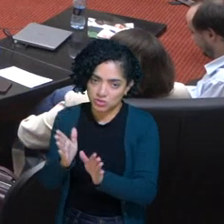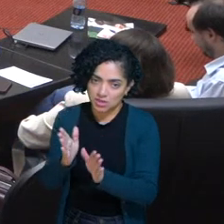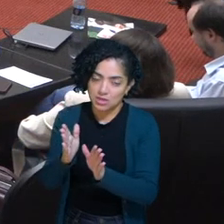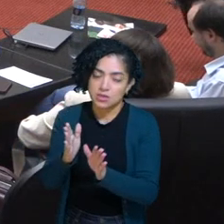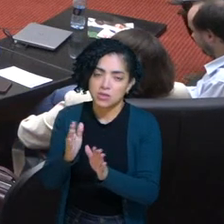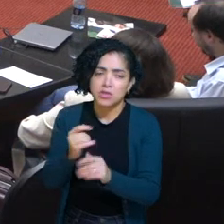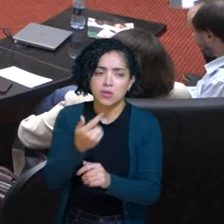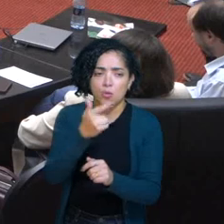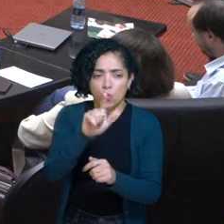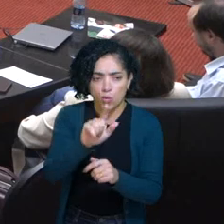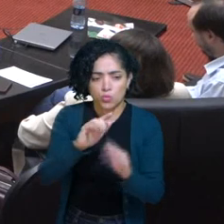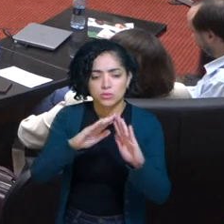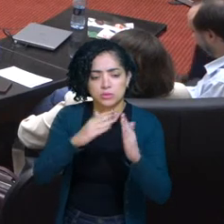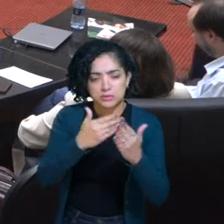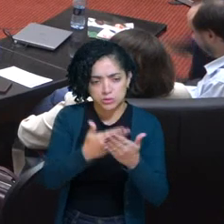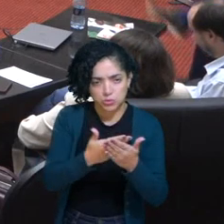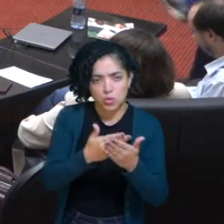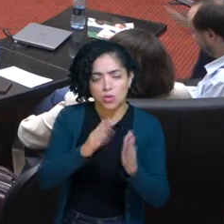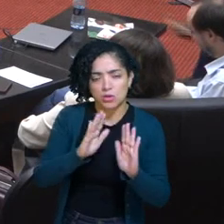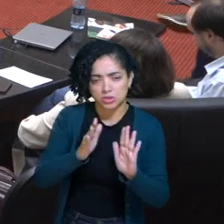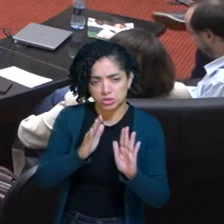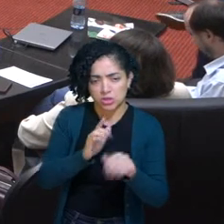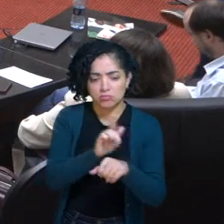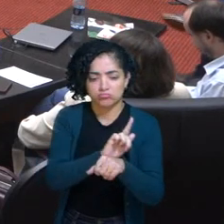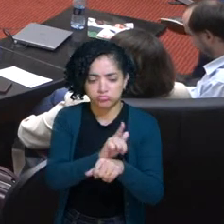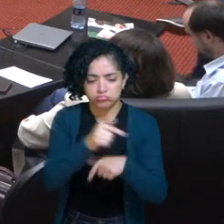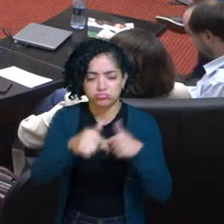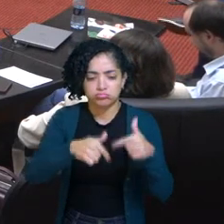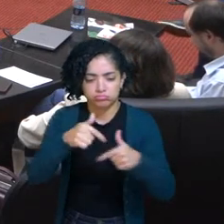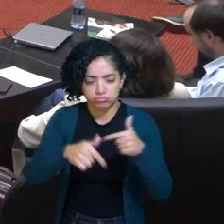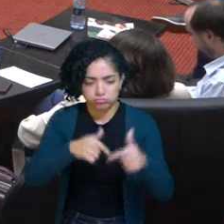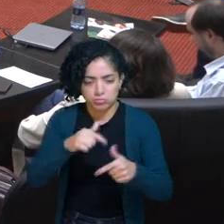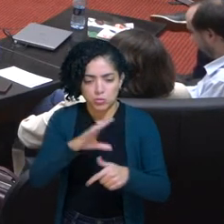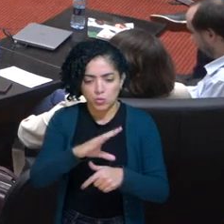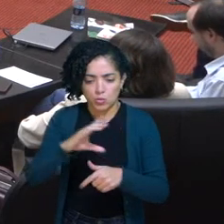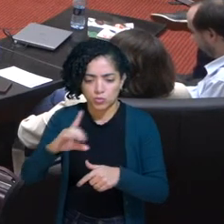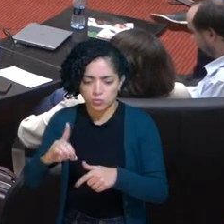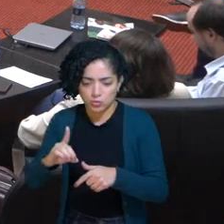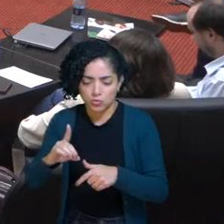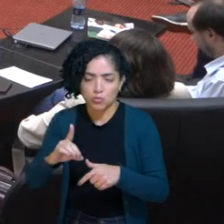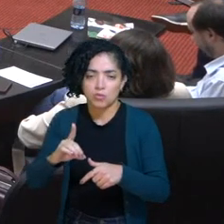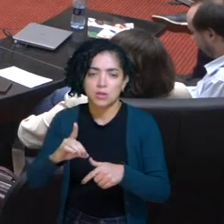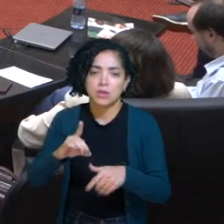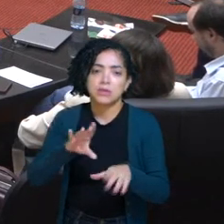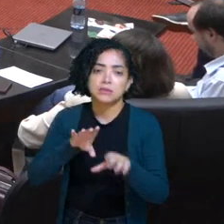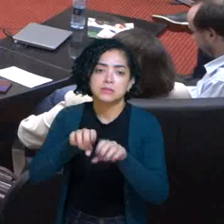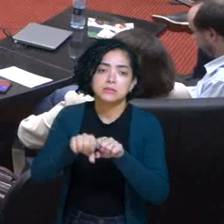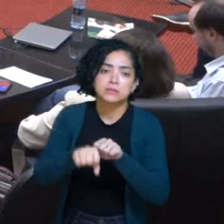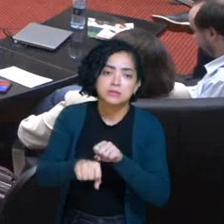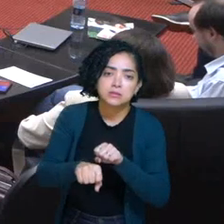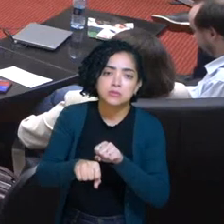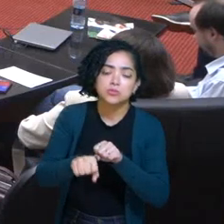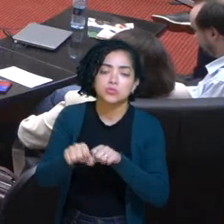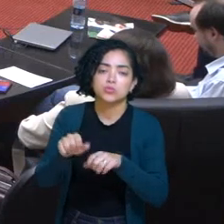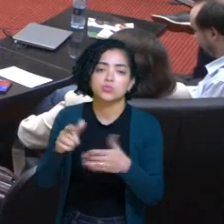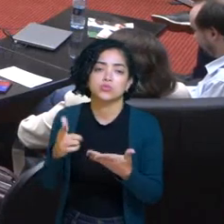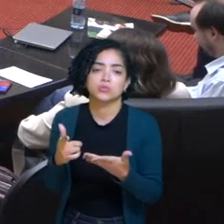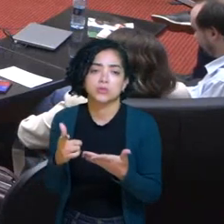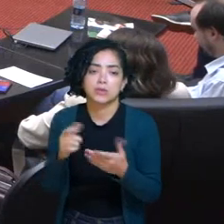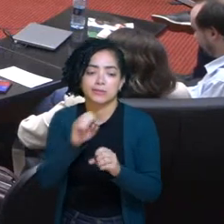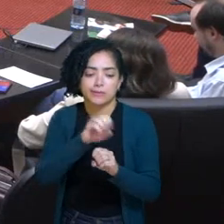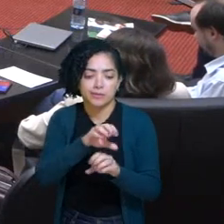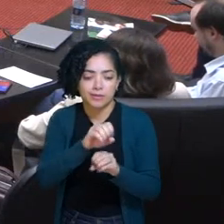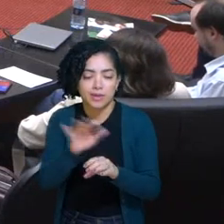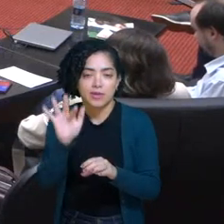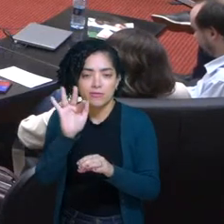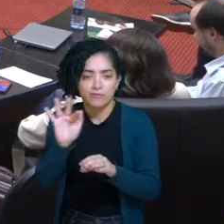escolas lá em Brasília também coordenei toda a parte de licenciatura em Física da Universidade Católica de Brasília estou